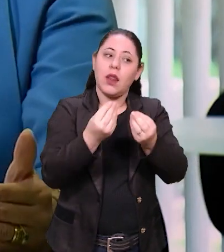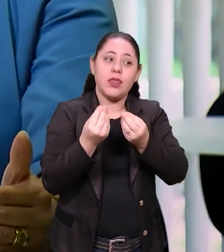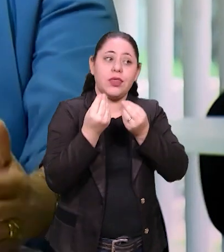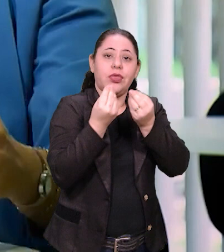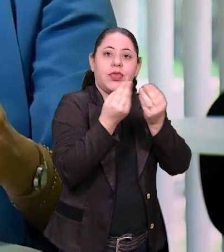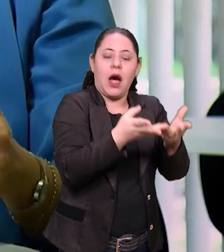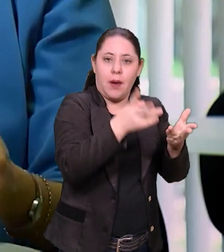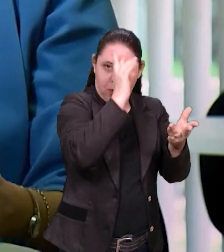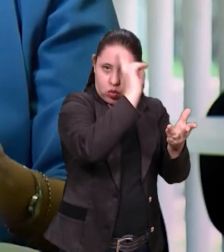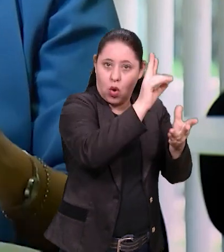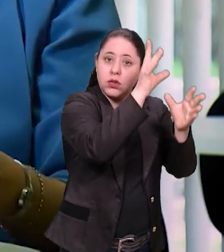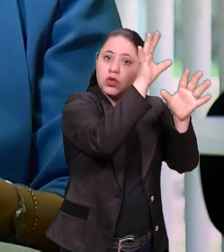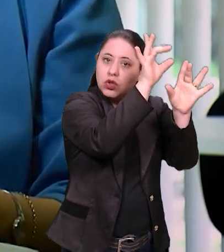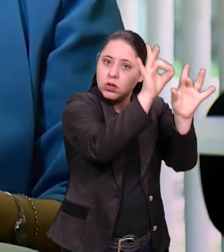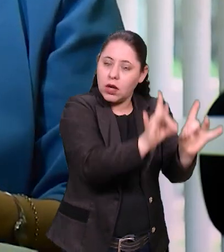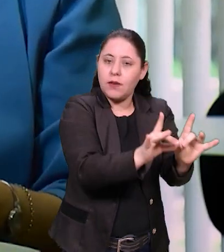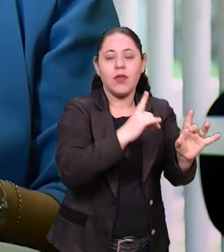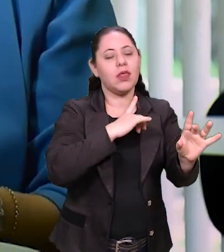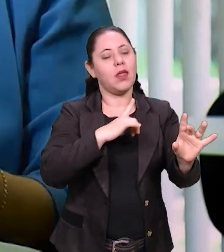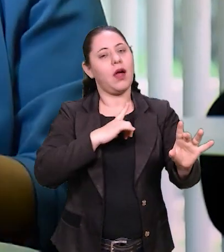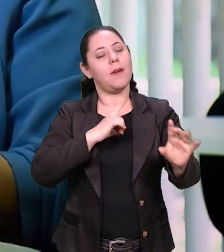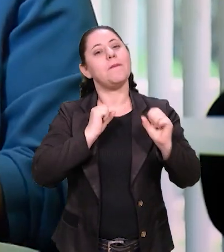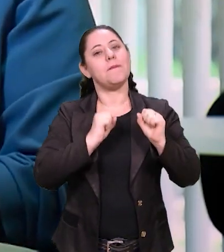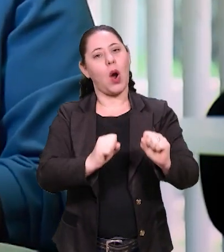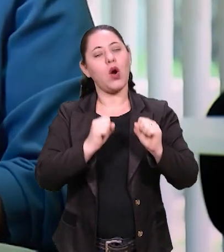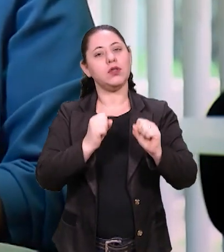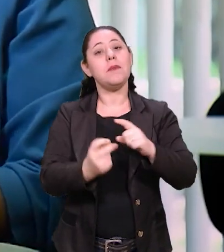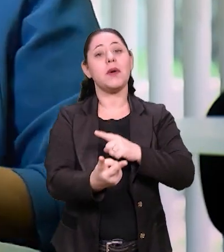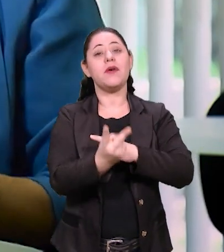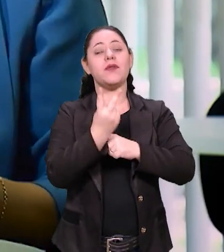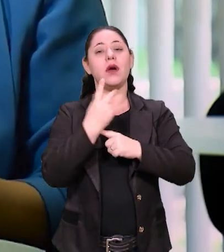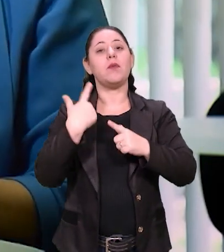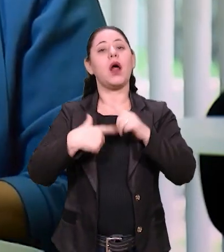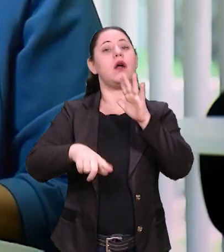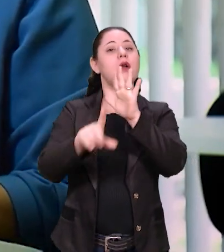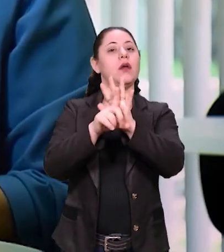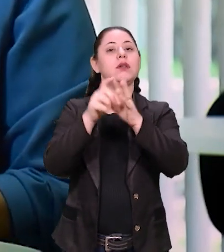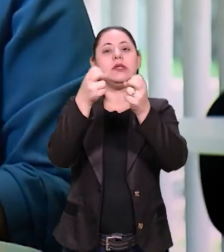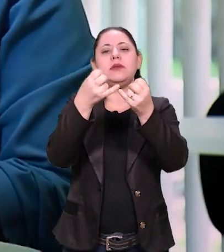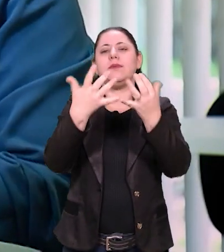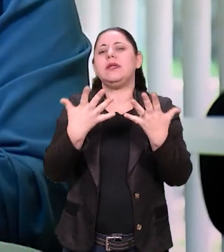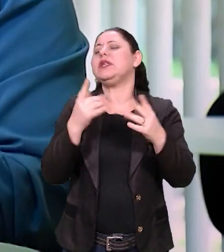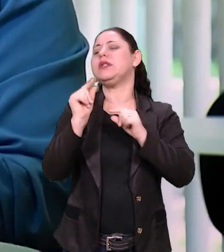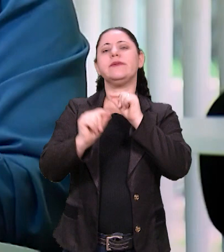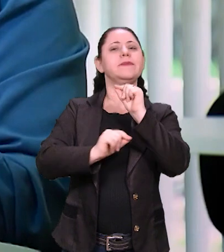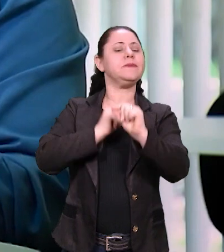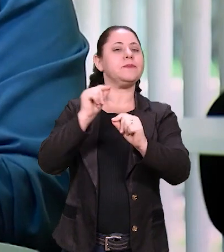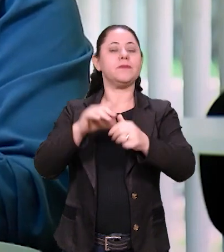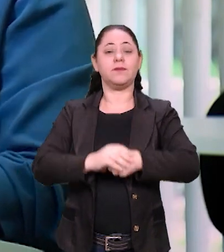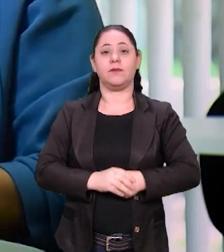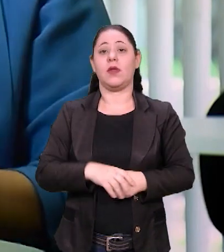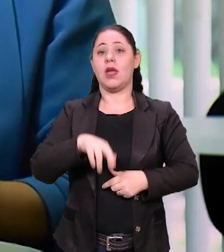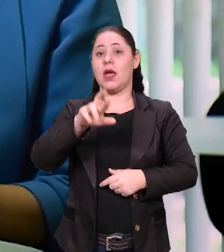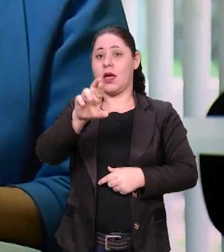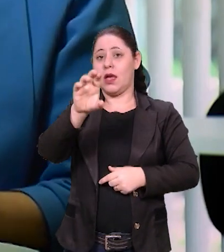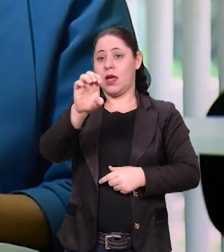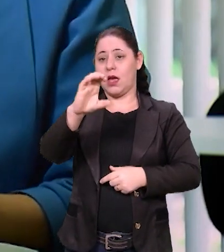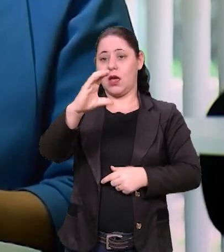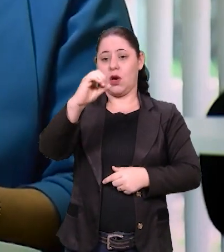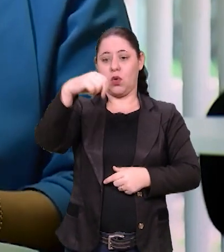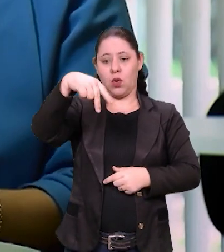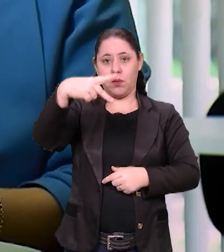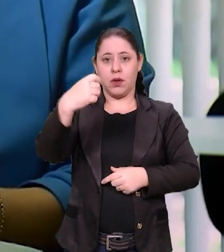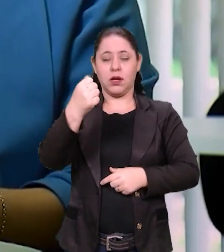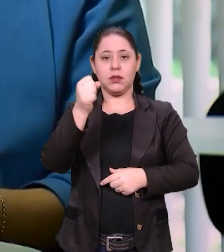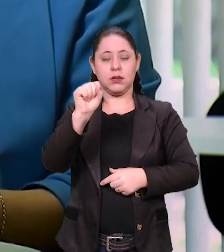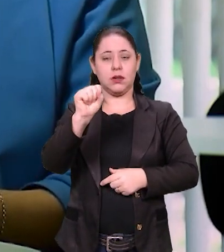alheio, ele terá direito a ser recompensado. O que é que a legislação diz sobre essa recompensa? Essa